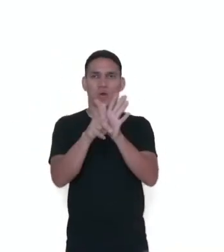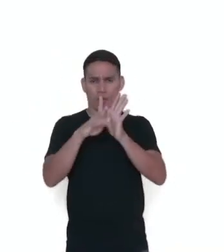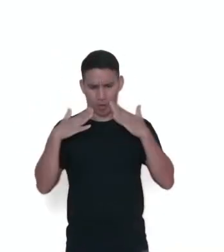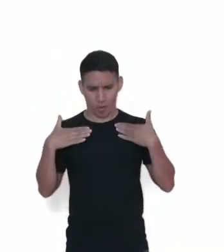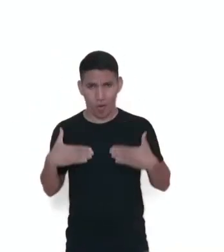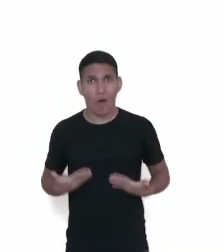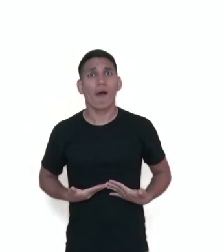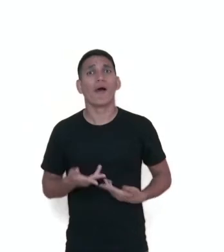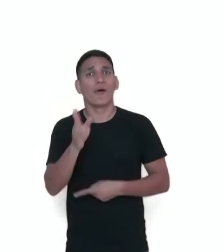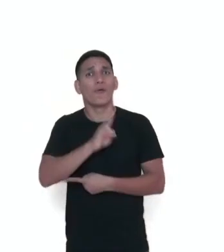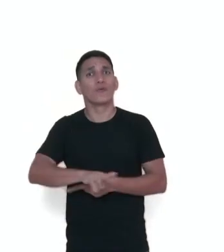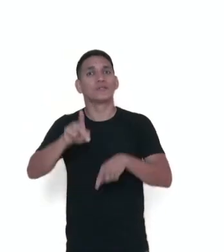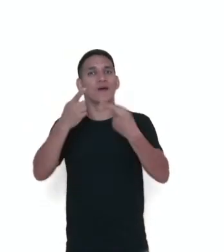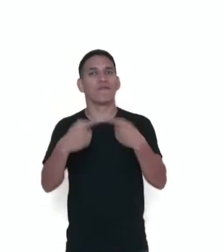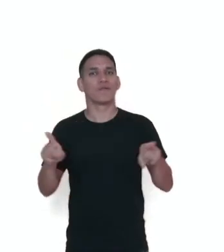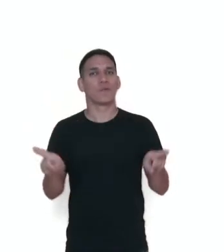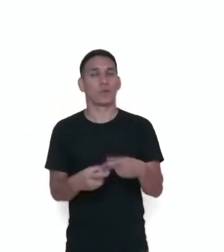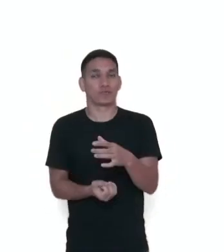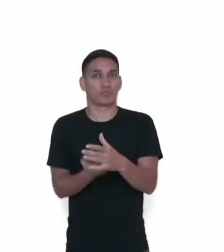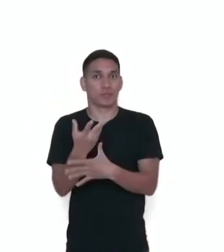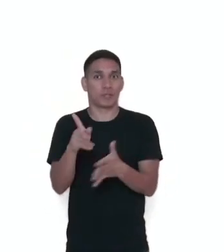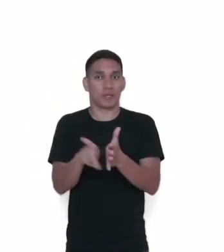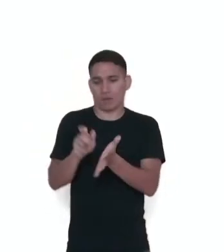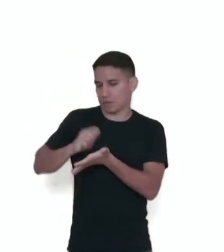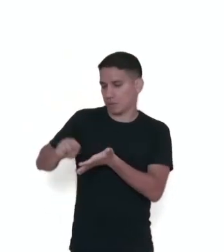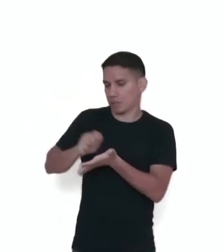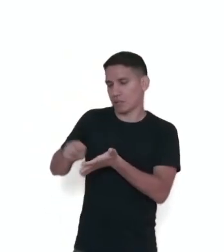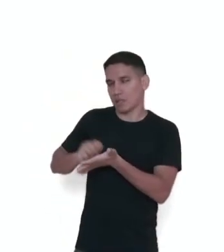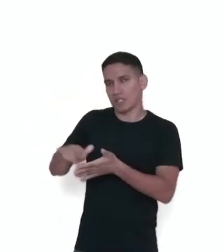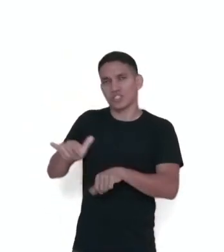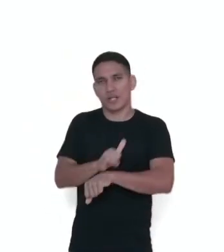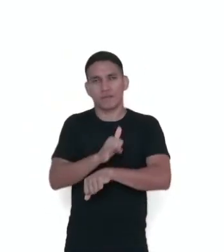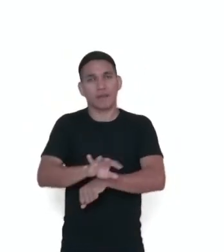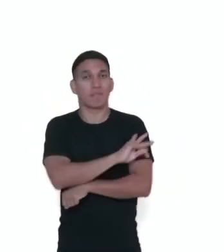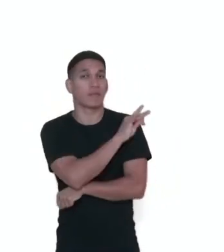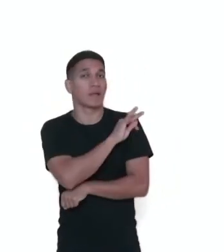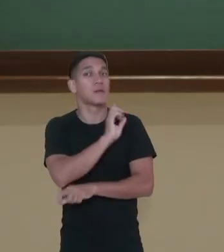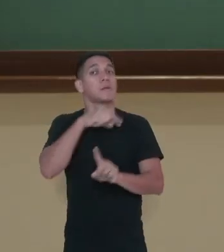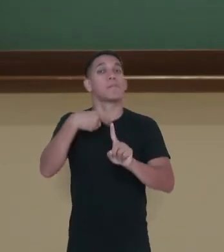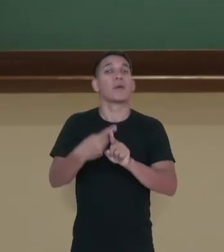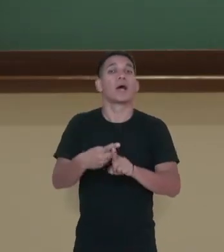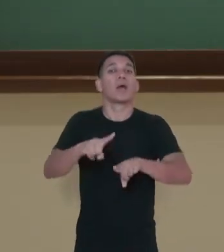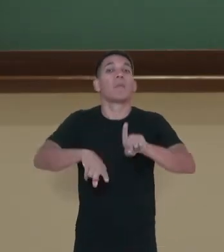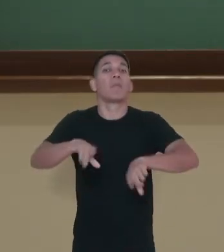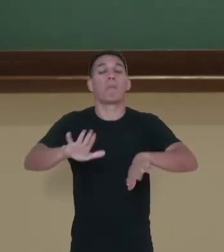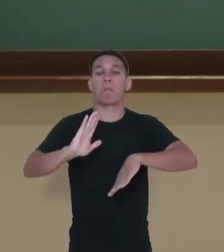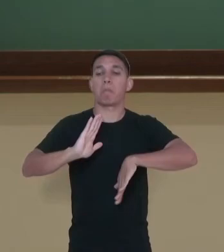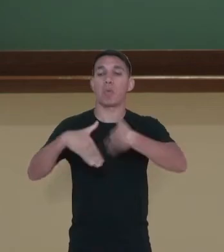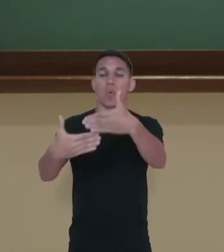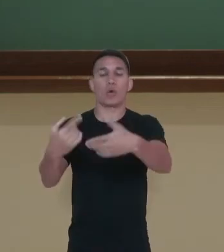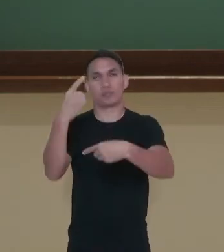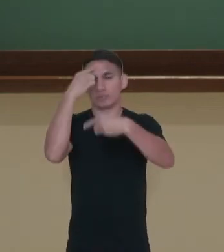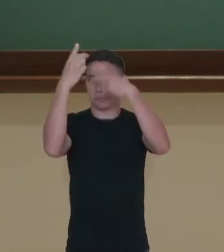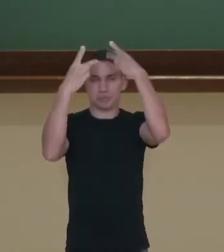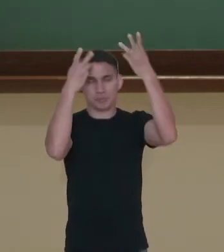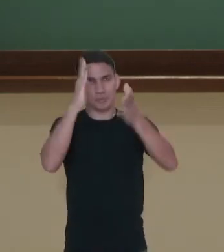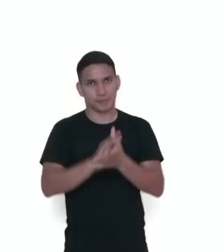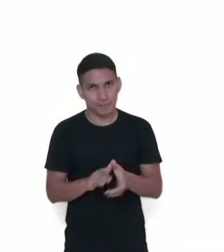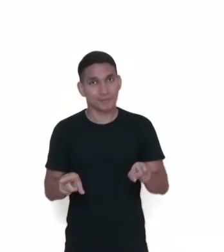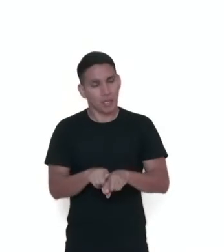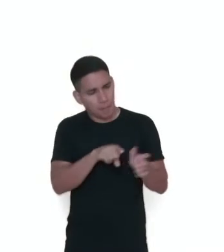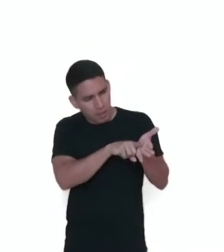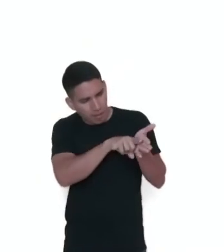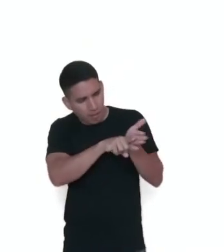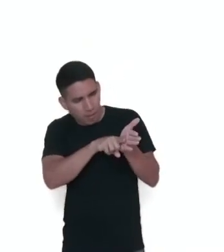com o corpo, através de suas composições, técnicas, exploração de timbres e procedimentos criativos. A partir de pesquisas